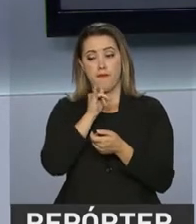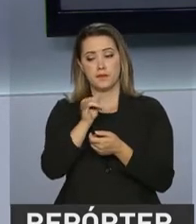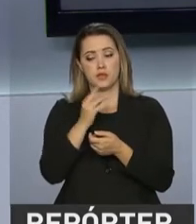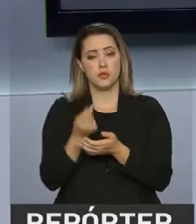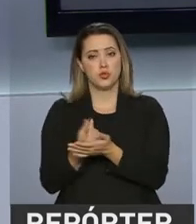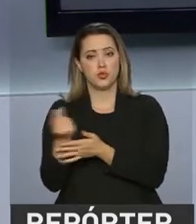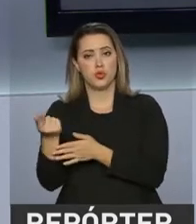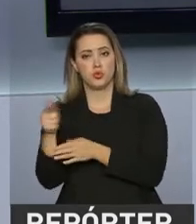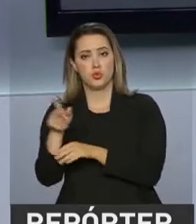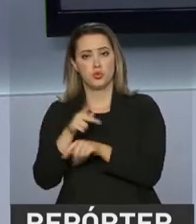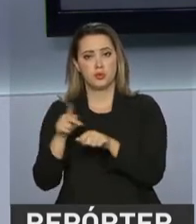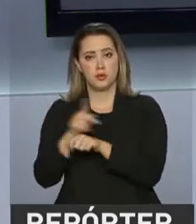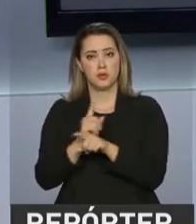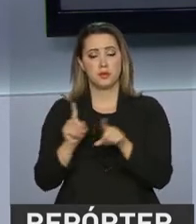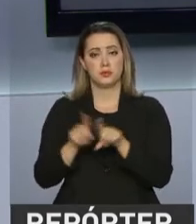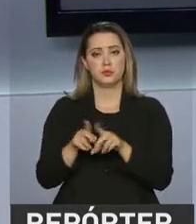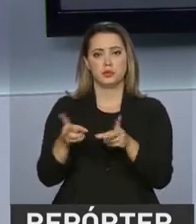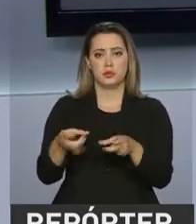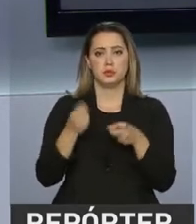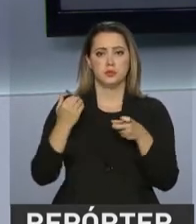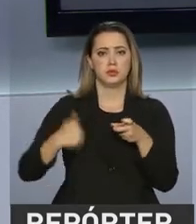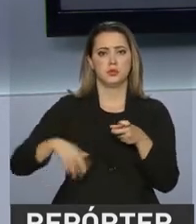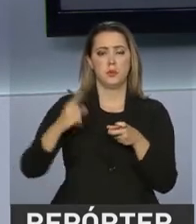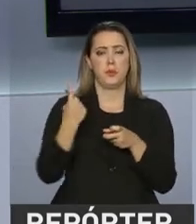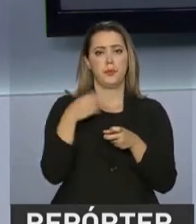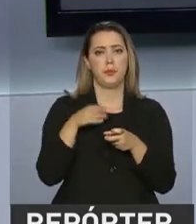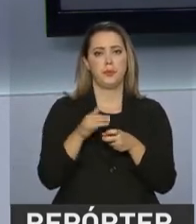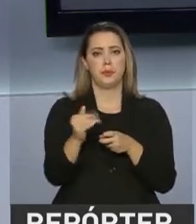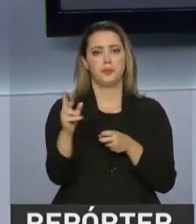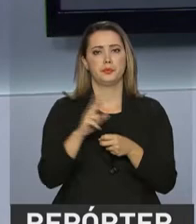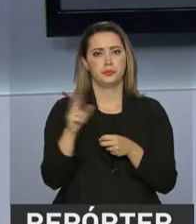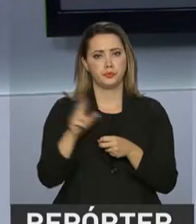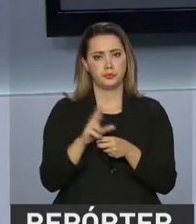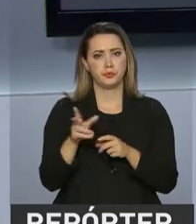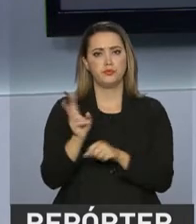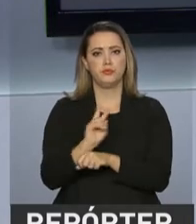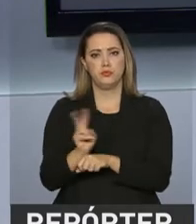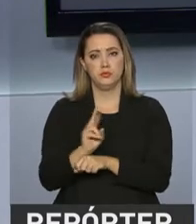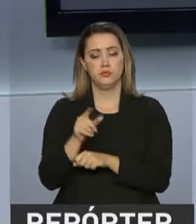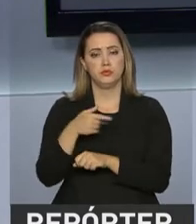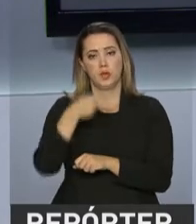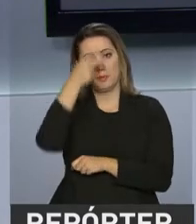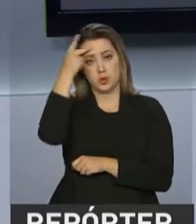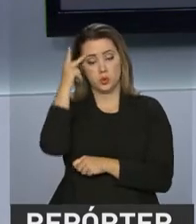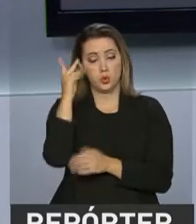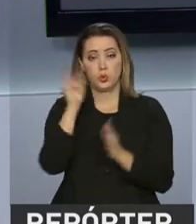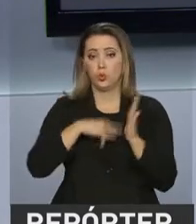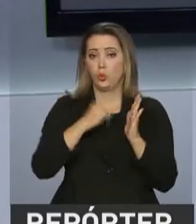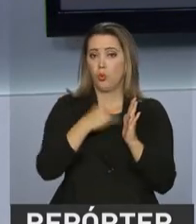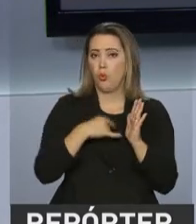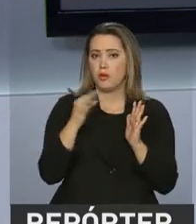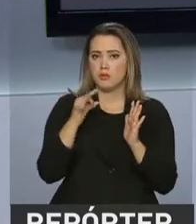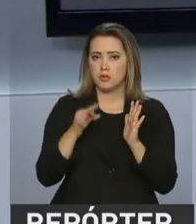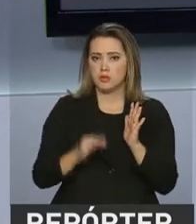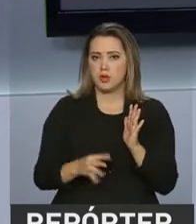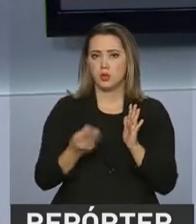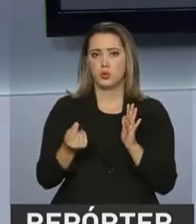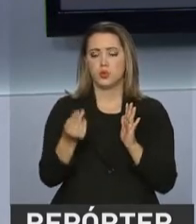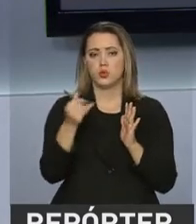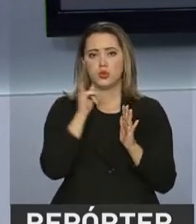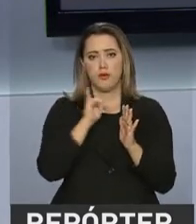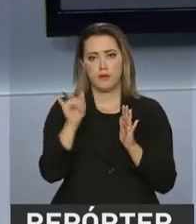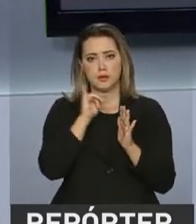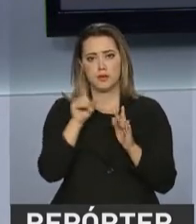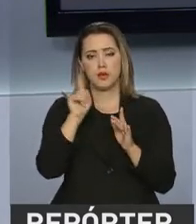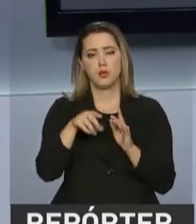exterior a expectativa é arrecadar mais de 1 bilhão de reais com a operação quem não comprovar a regularidade do que foi declarado